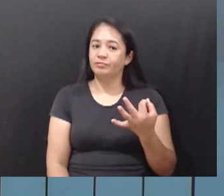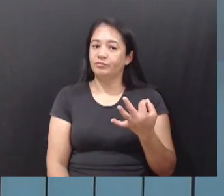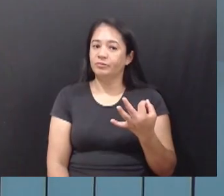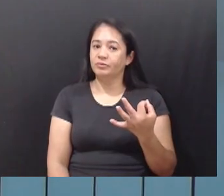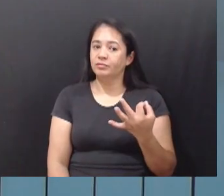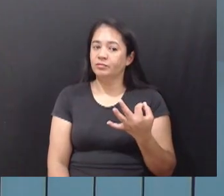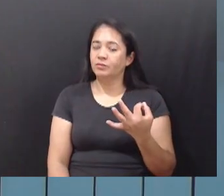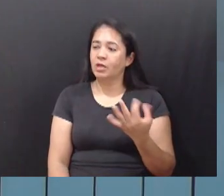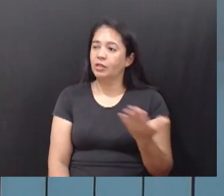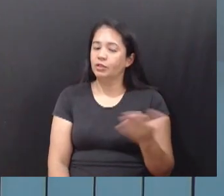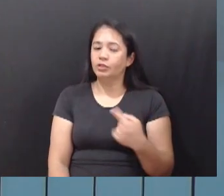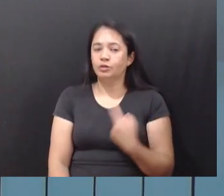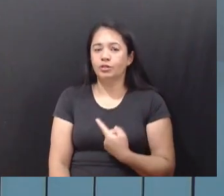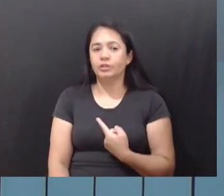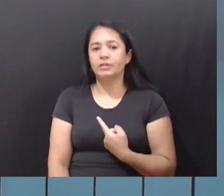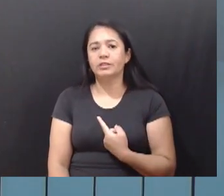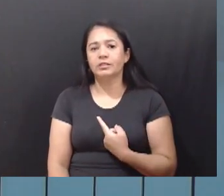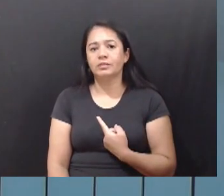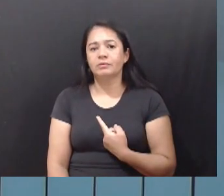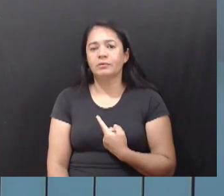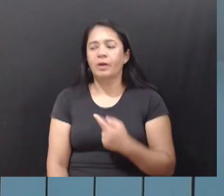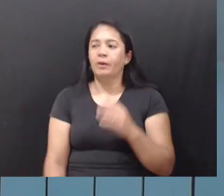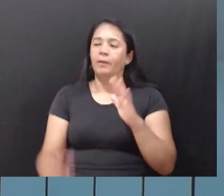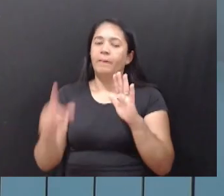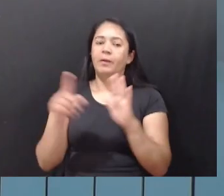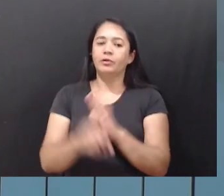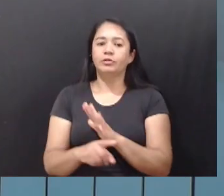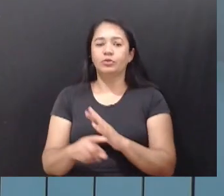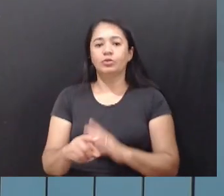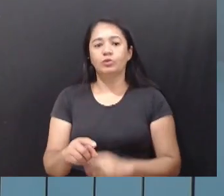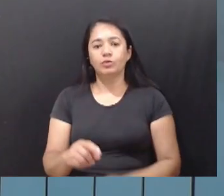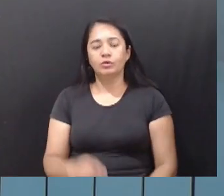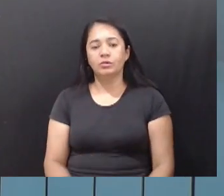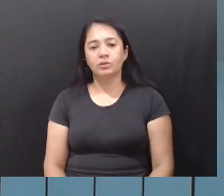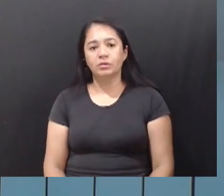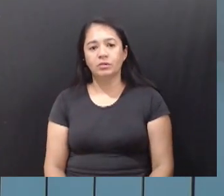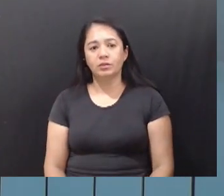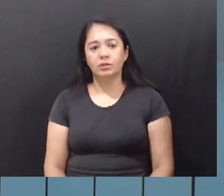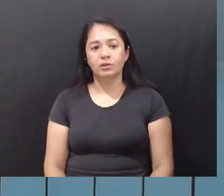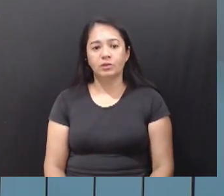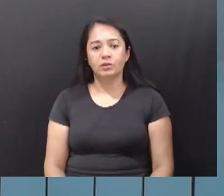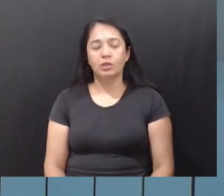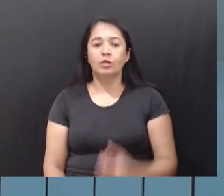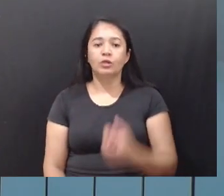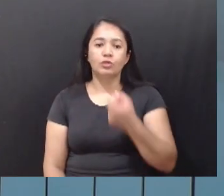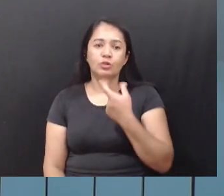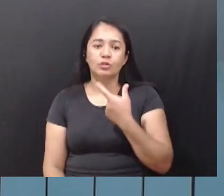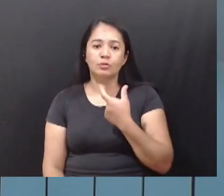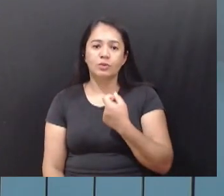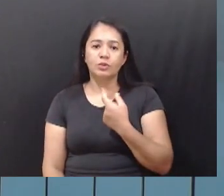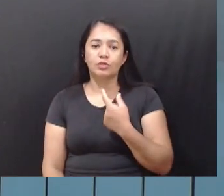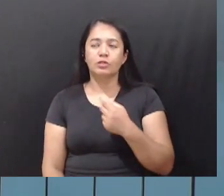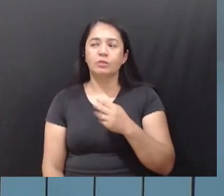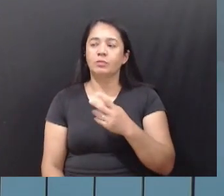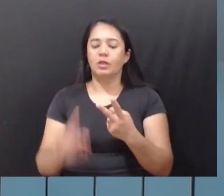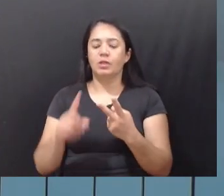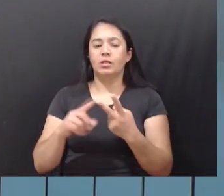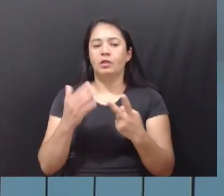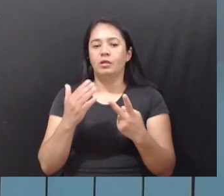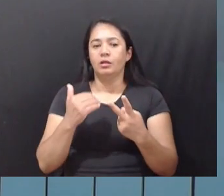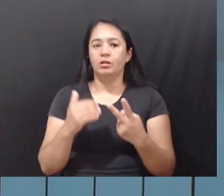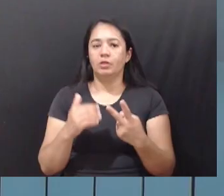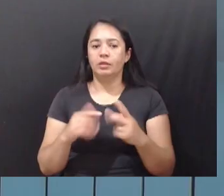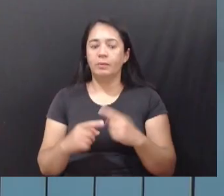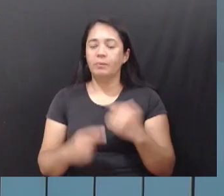Perfeitamente, doutor Ciro. Eu até ia questionar, né, a respeito das medicações, né, dos